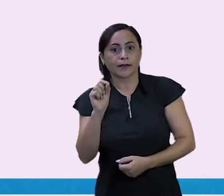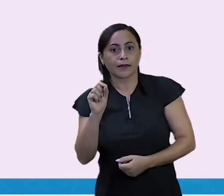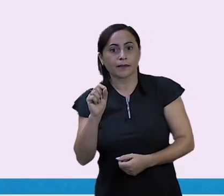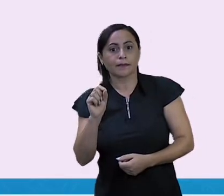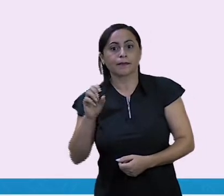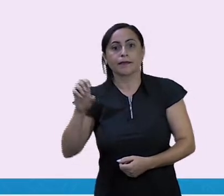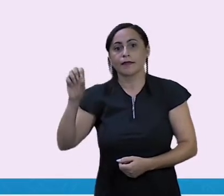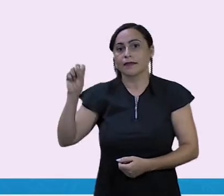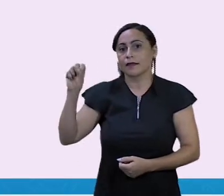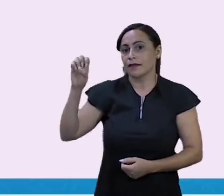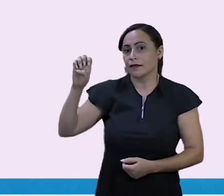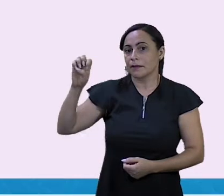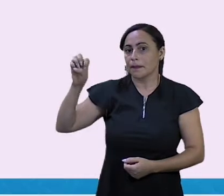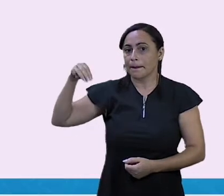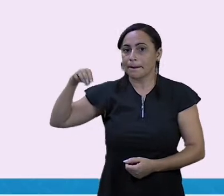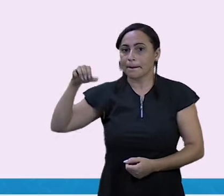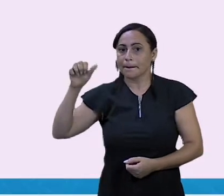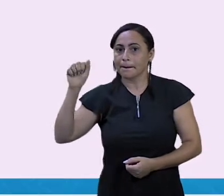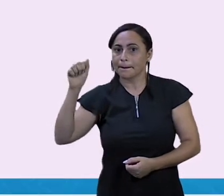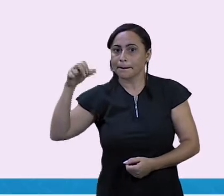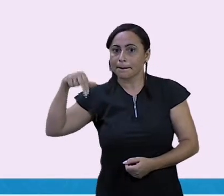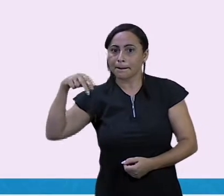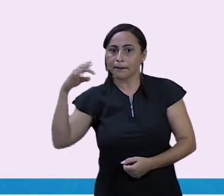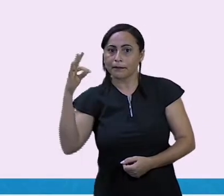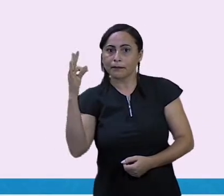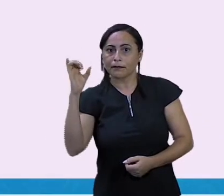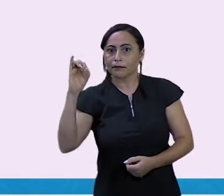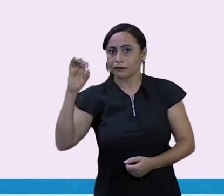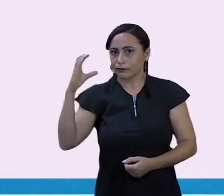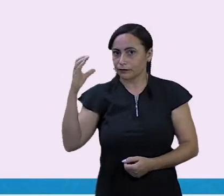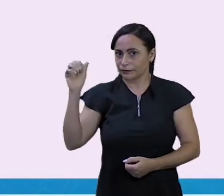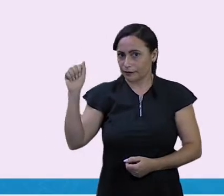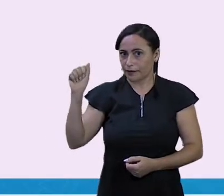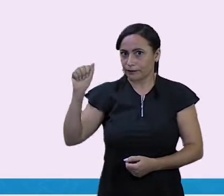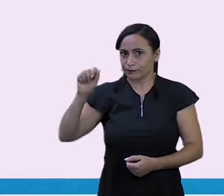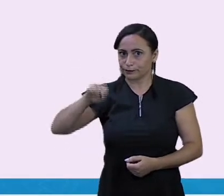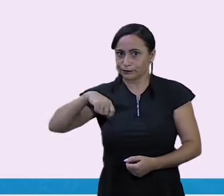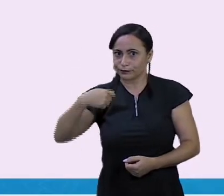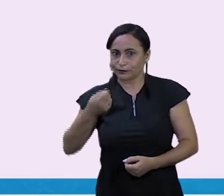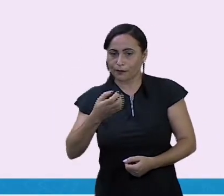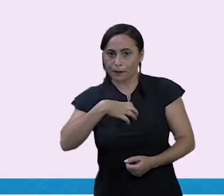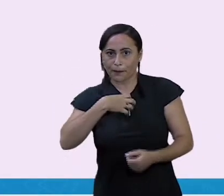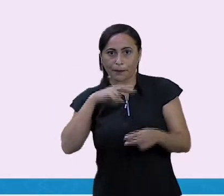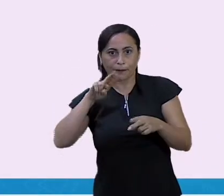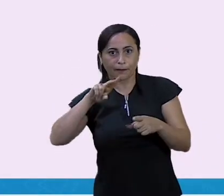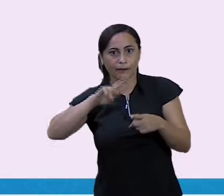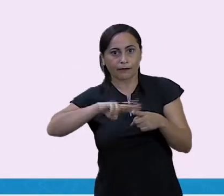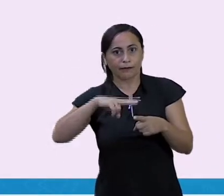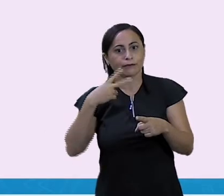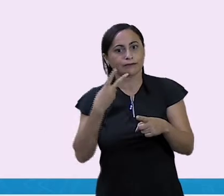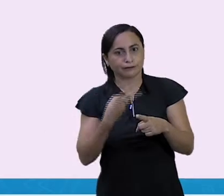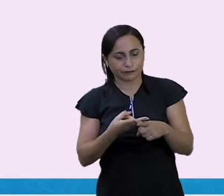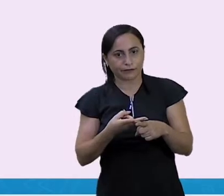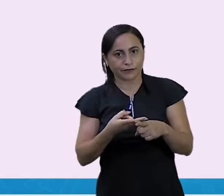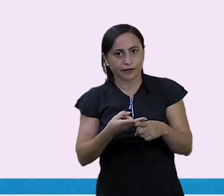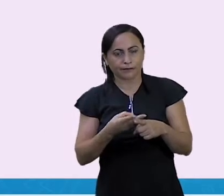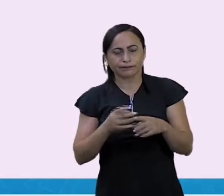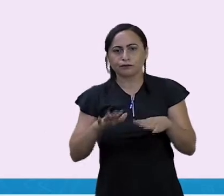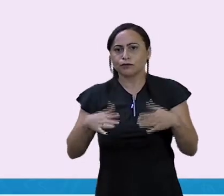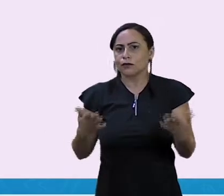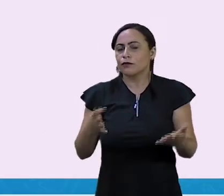as palavras e temos um vocabulário razoável, escrever um texto fica muito